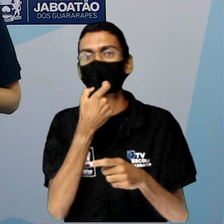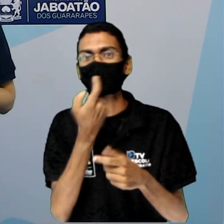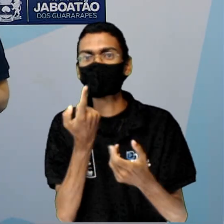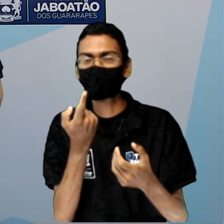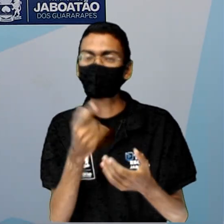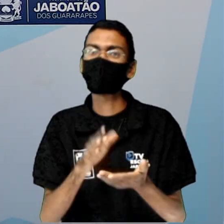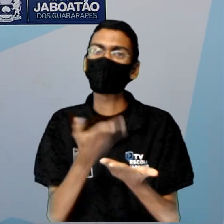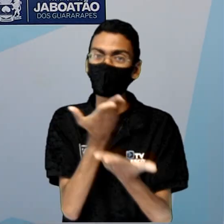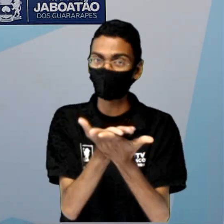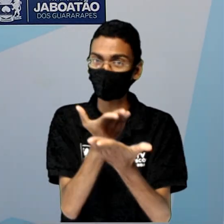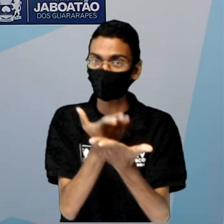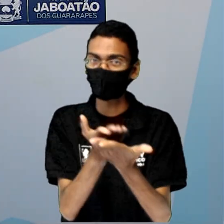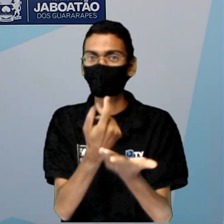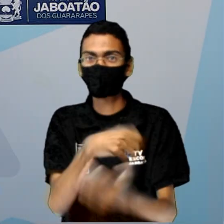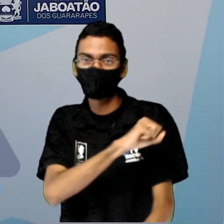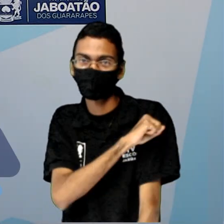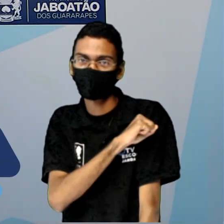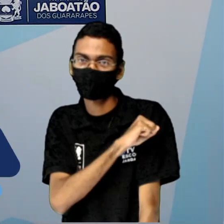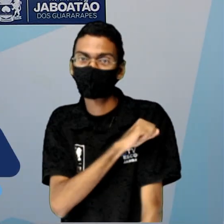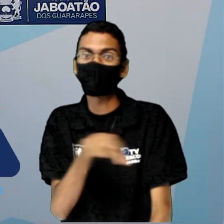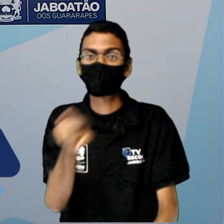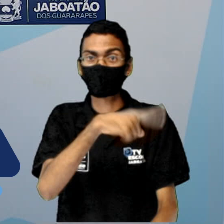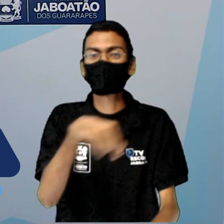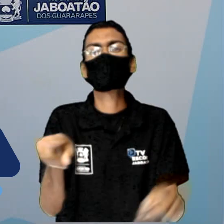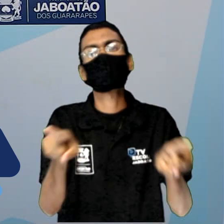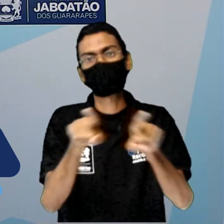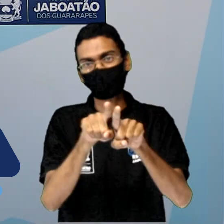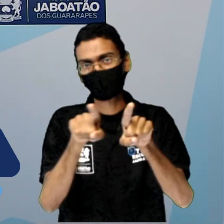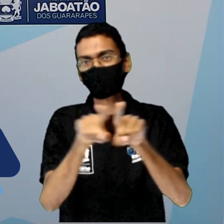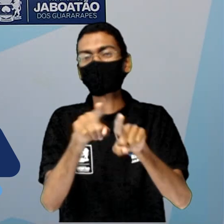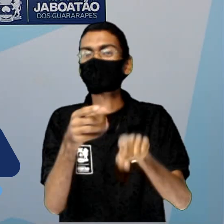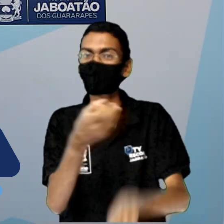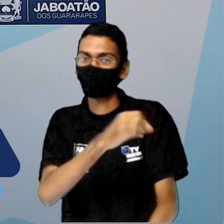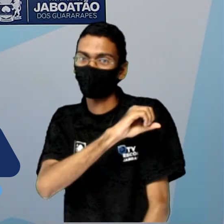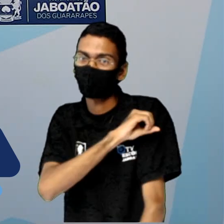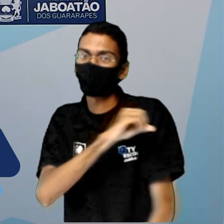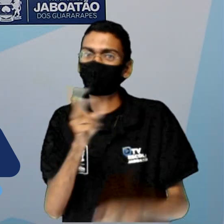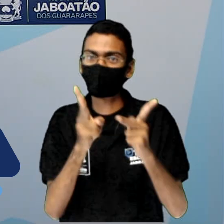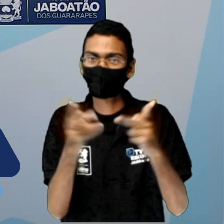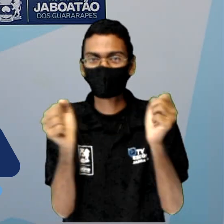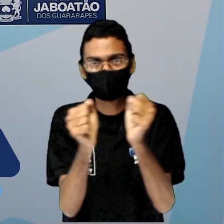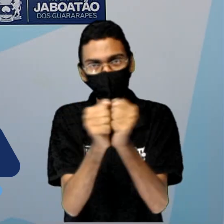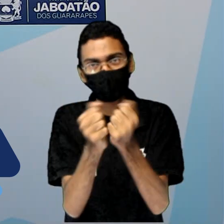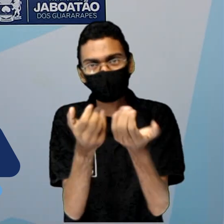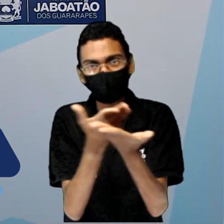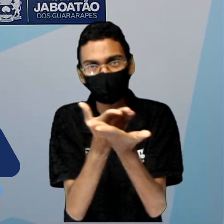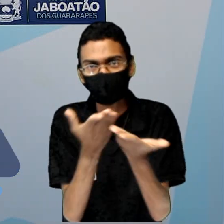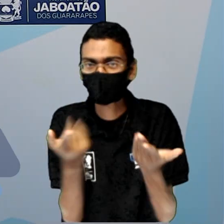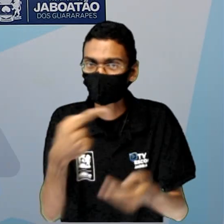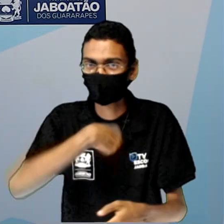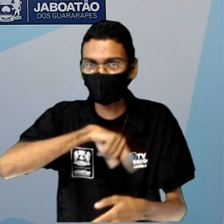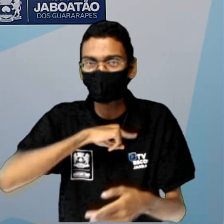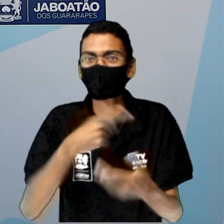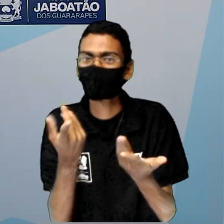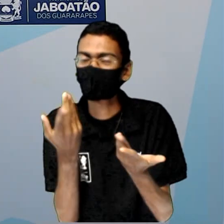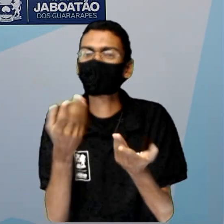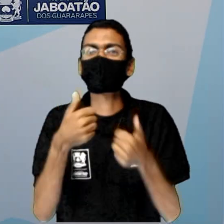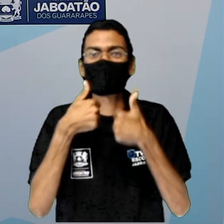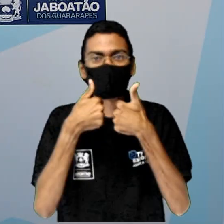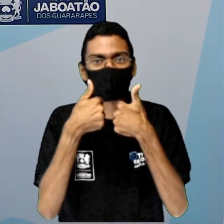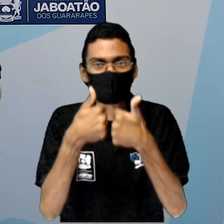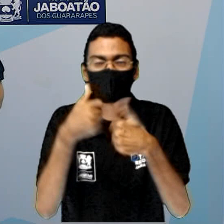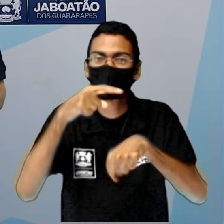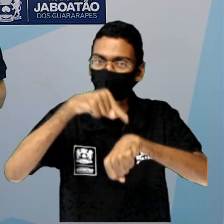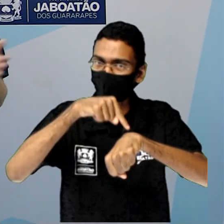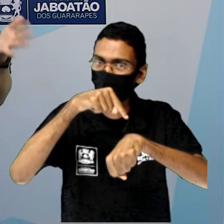alunos do 8º ano. Mas vocês, alunos do 9º, permaneçam aqui com a gente porque este é um ótimo momento para vocês